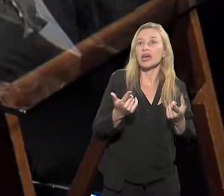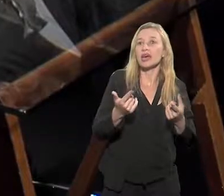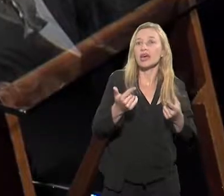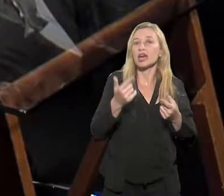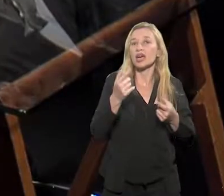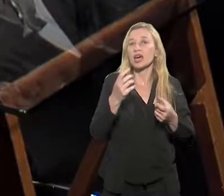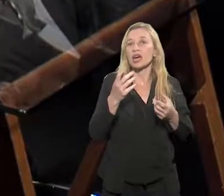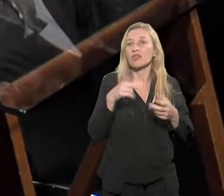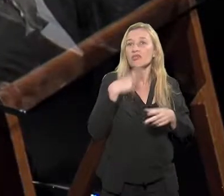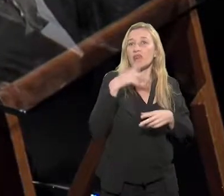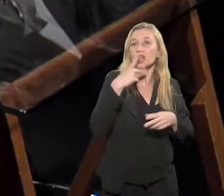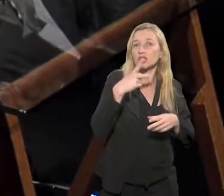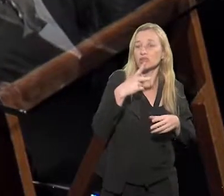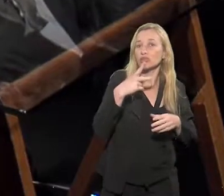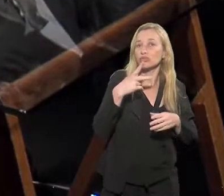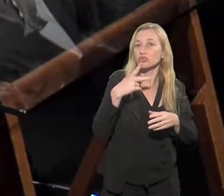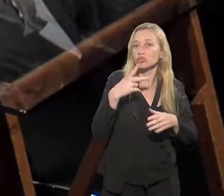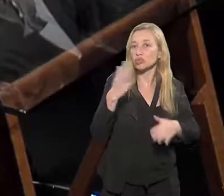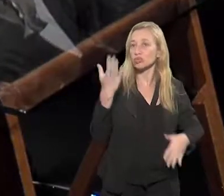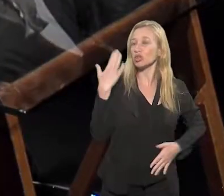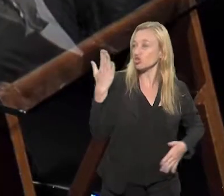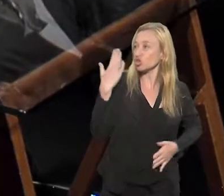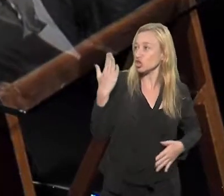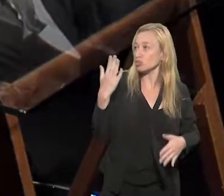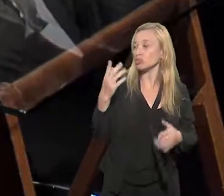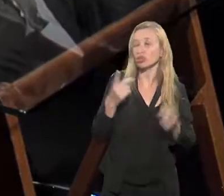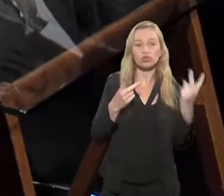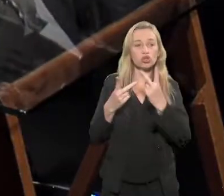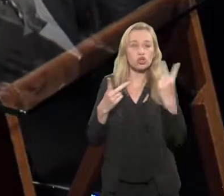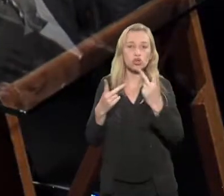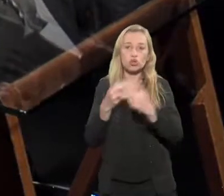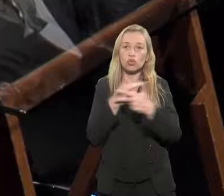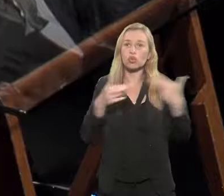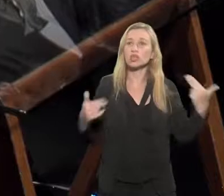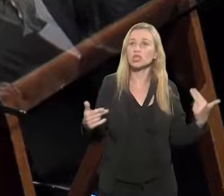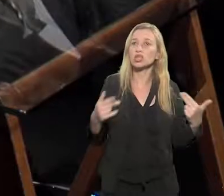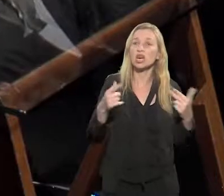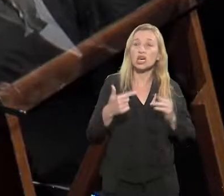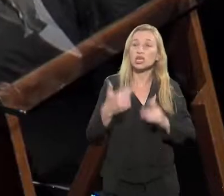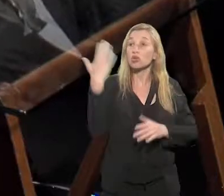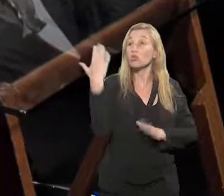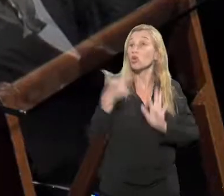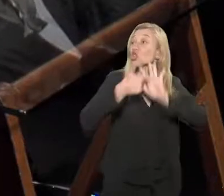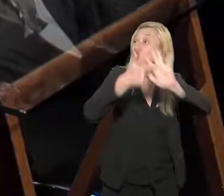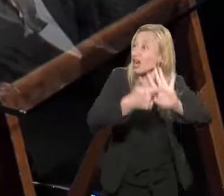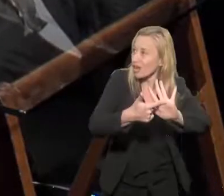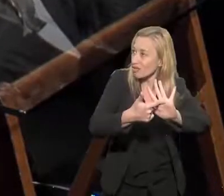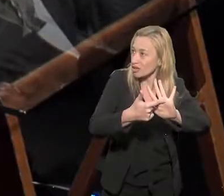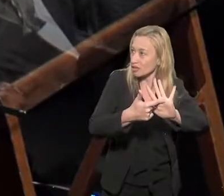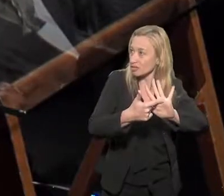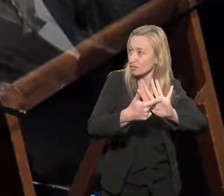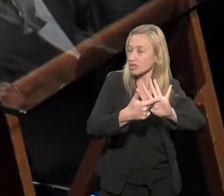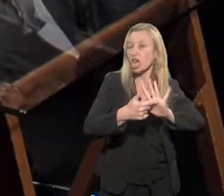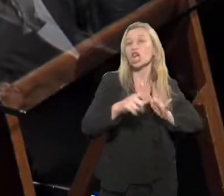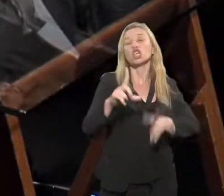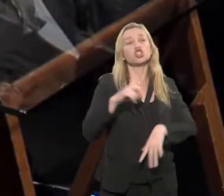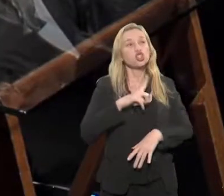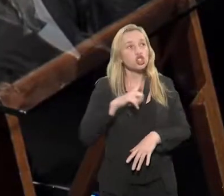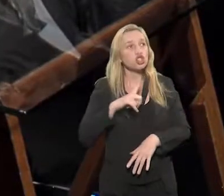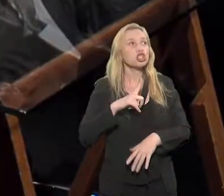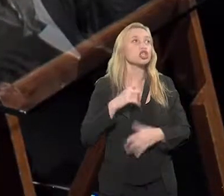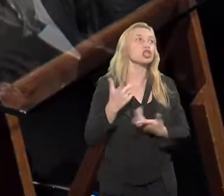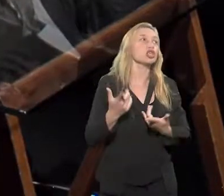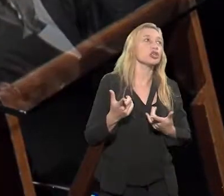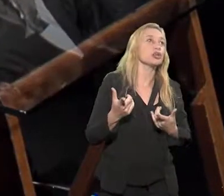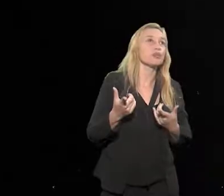apologia ao crime. Esses eram duas vertentes que não estavam dadas ali pra gente. Ainda não estavam presentes. Não, o que estava